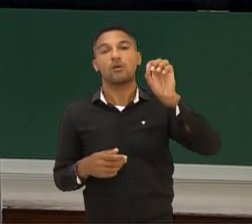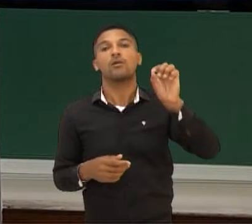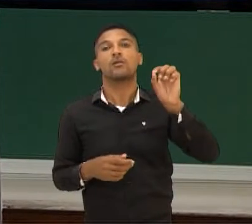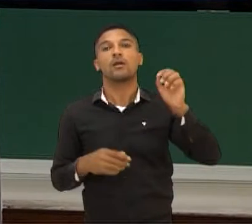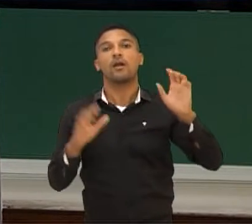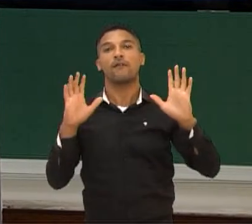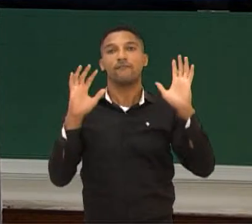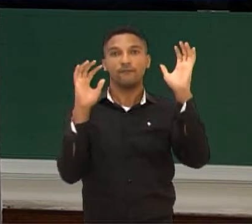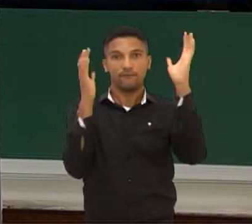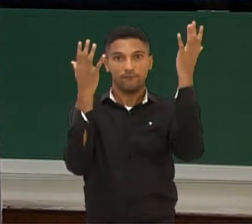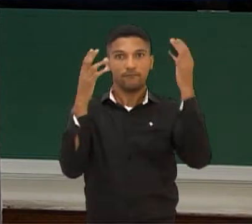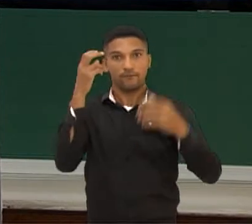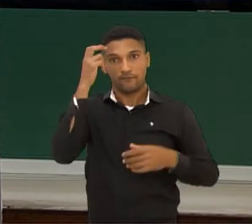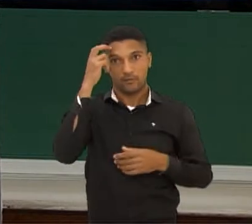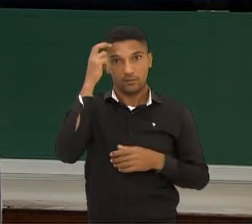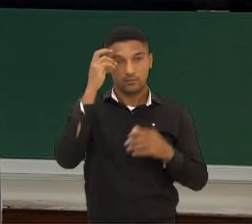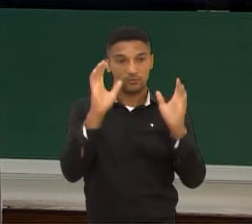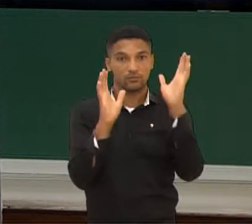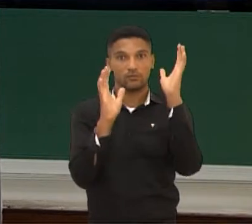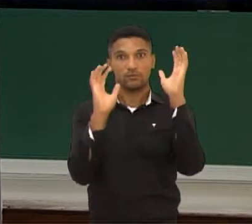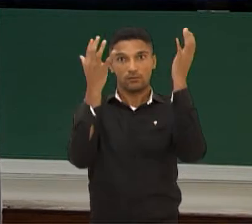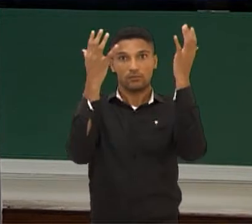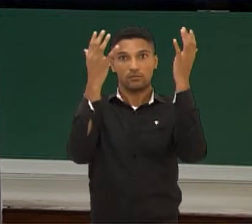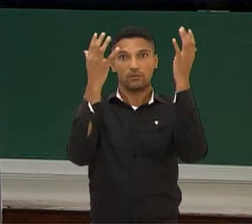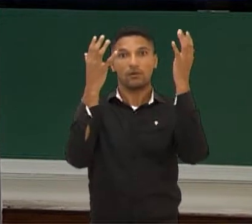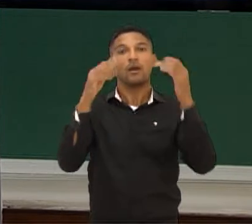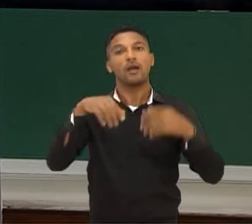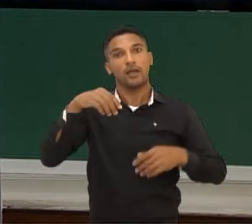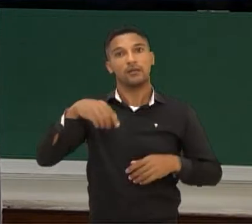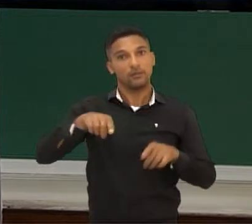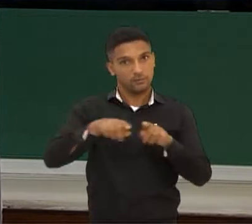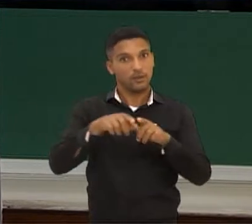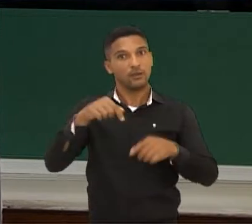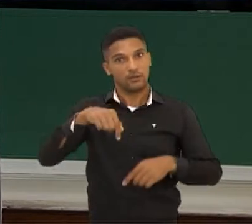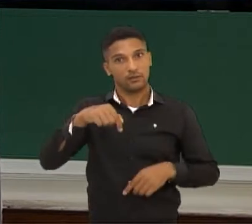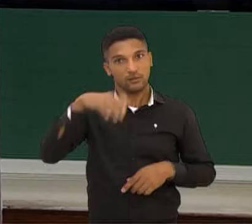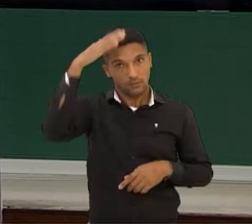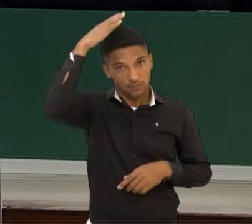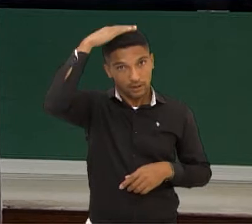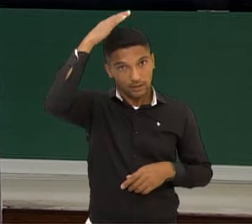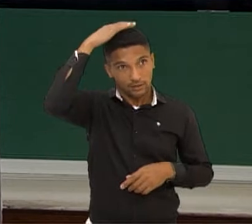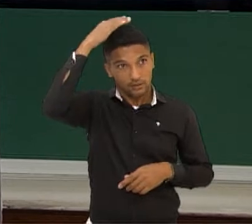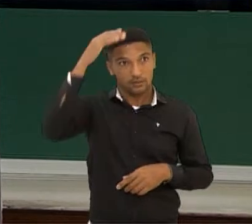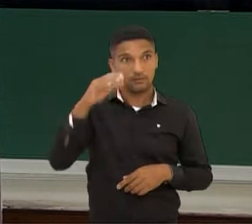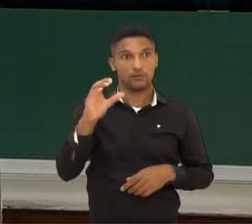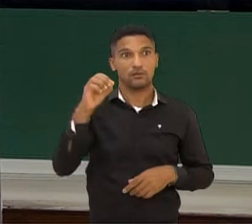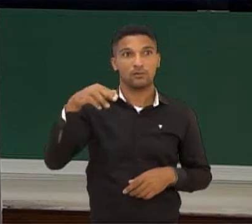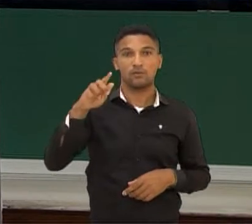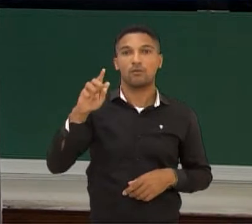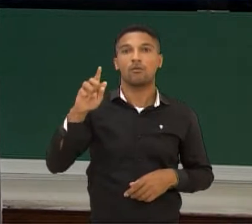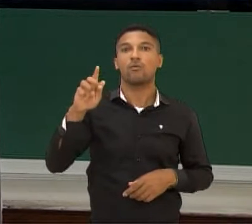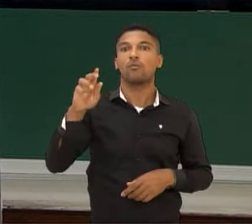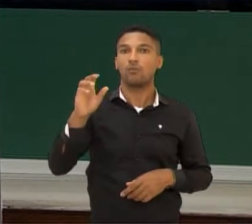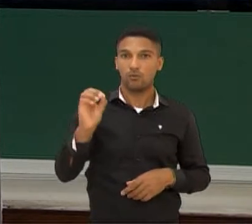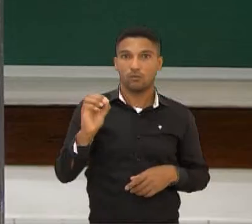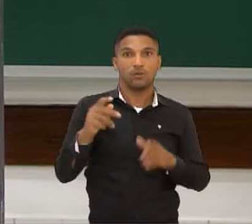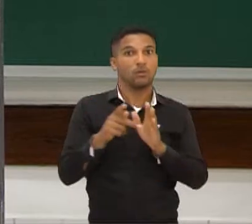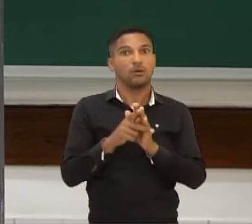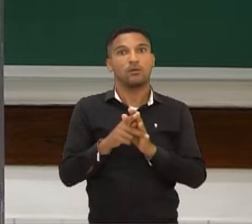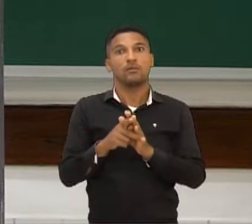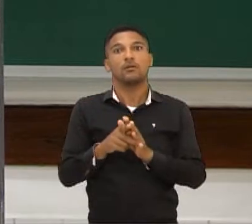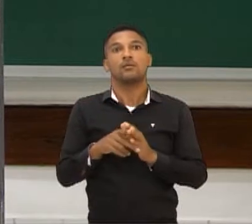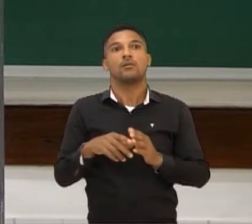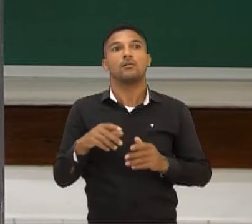manifestação cultural que acontece, por exemplo, aqui no Paraná. Nós temos a congada da Lapa, que é muito conhecida, e ela,